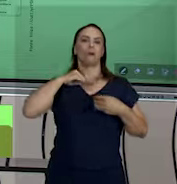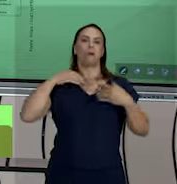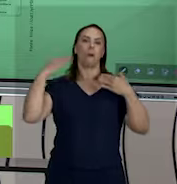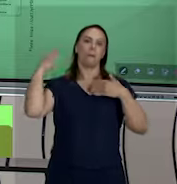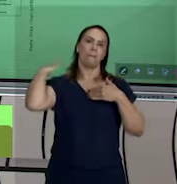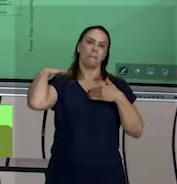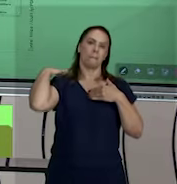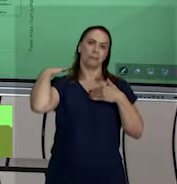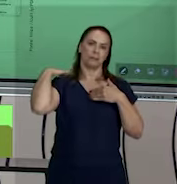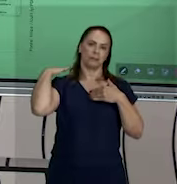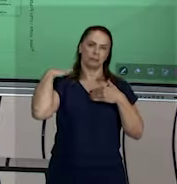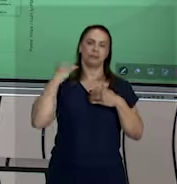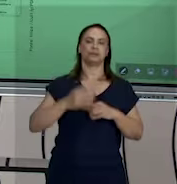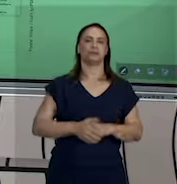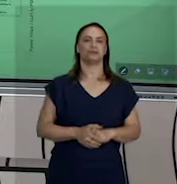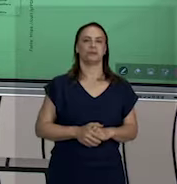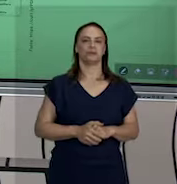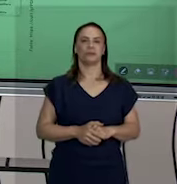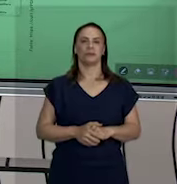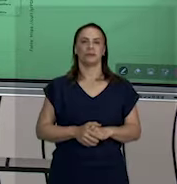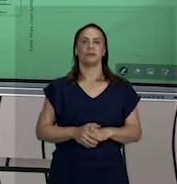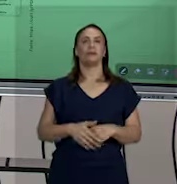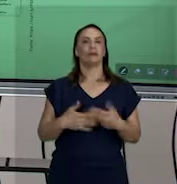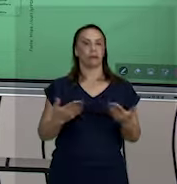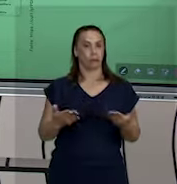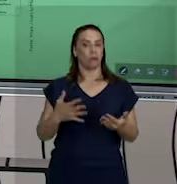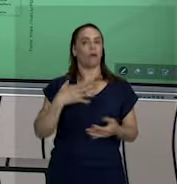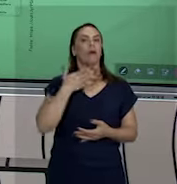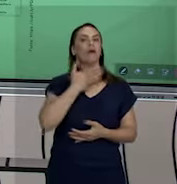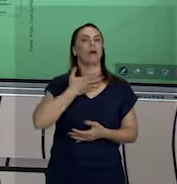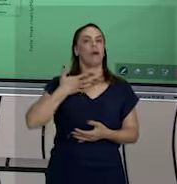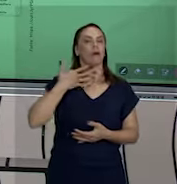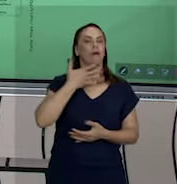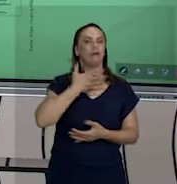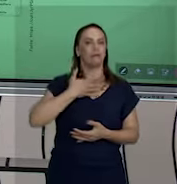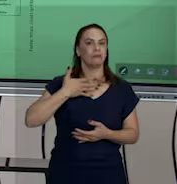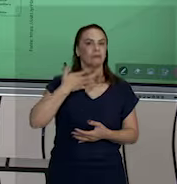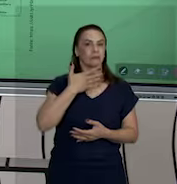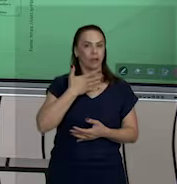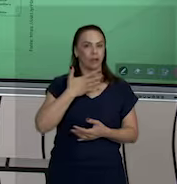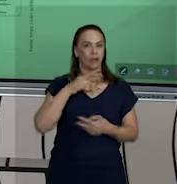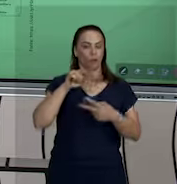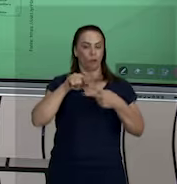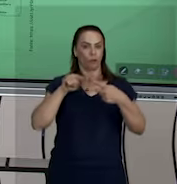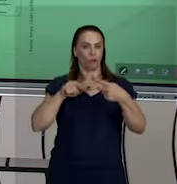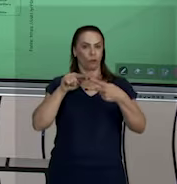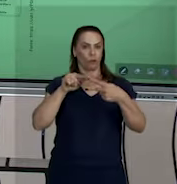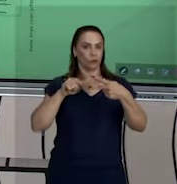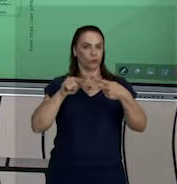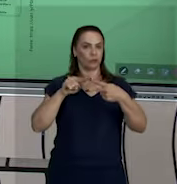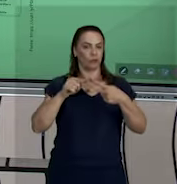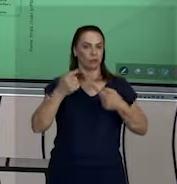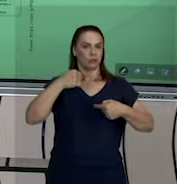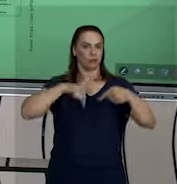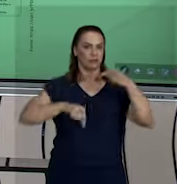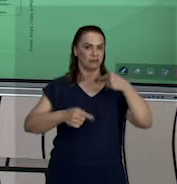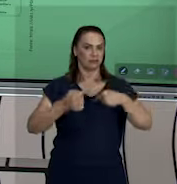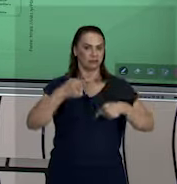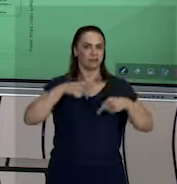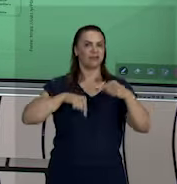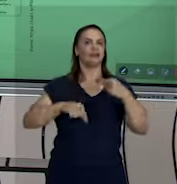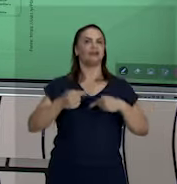aos nossos pulmões. Então, essa região é uma região que pertence aos dois sistemas. Vejam bem, os dois